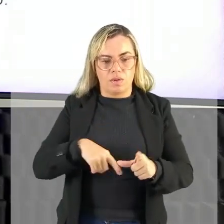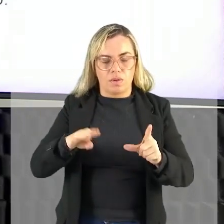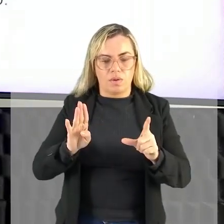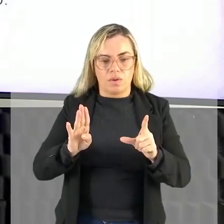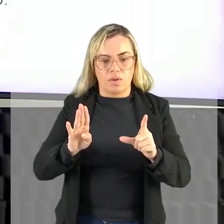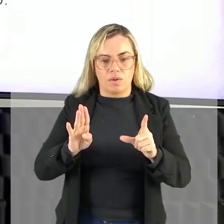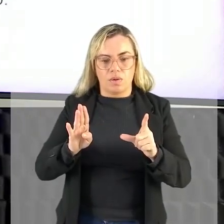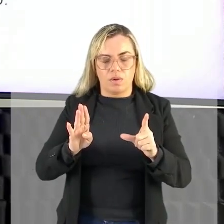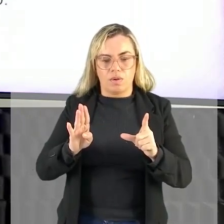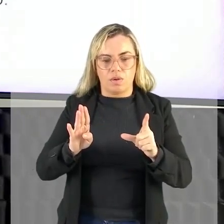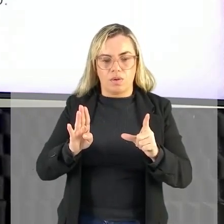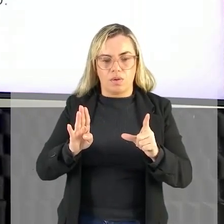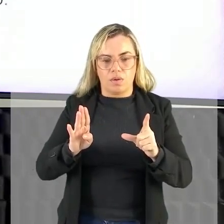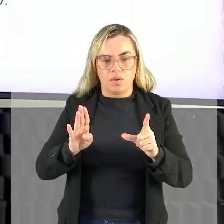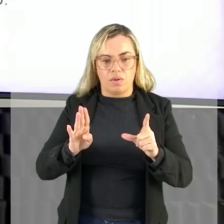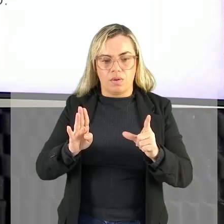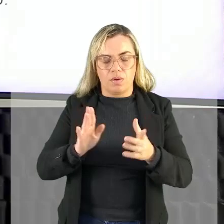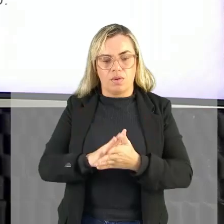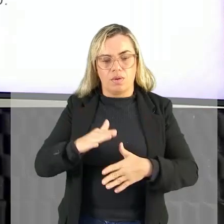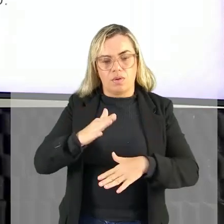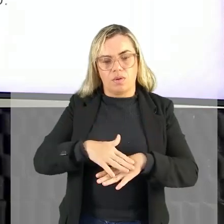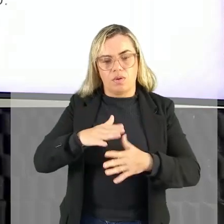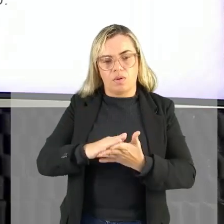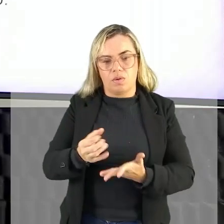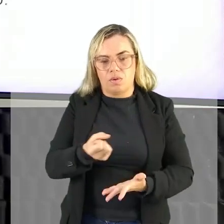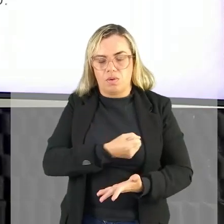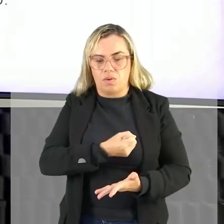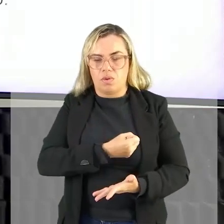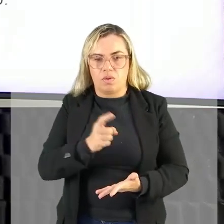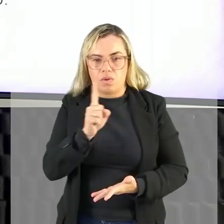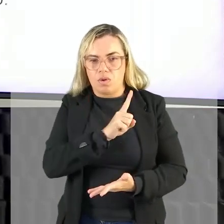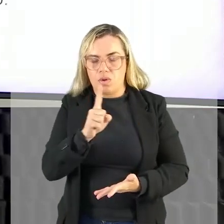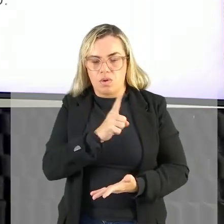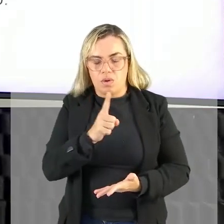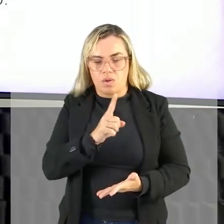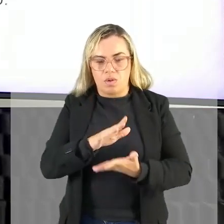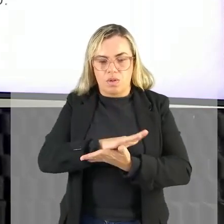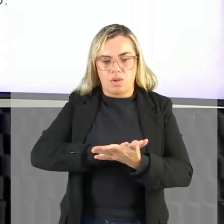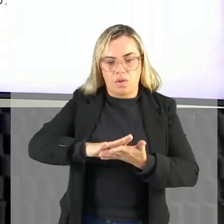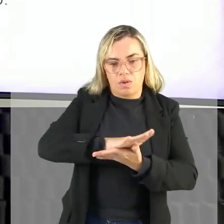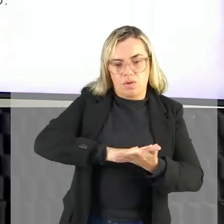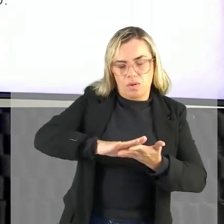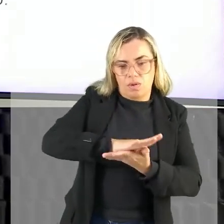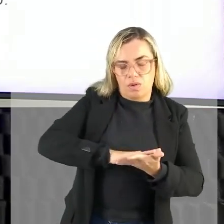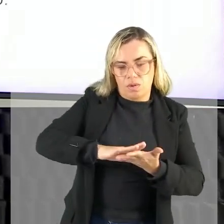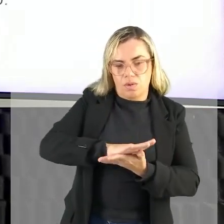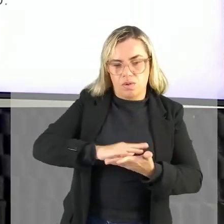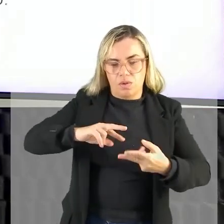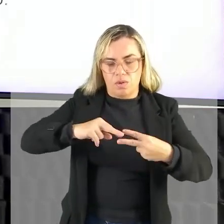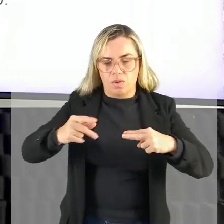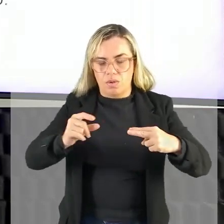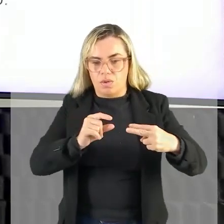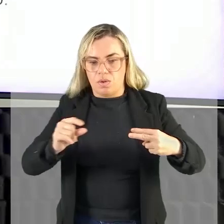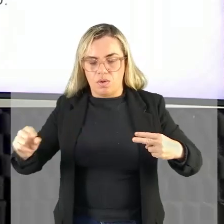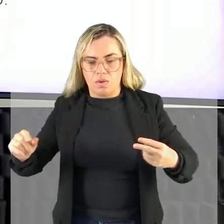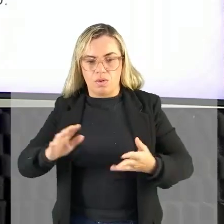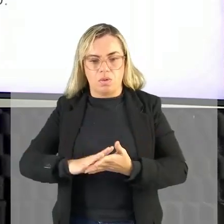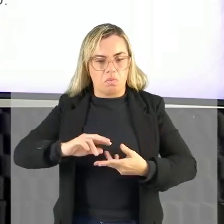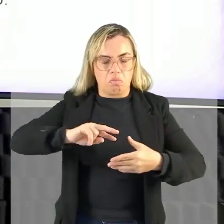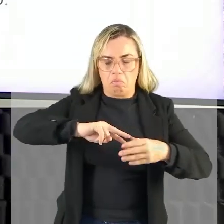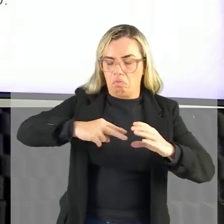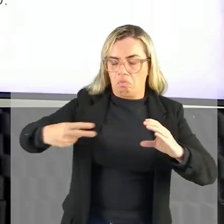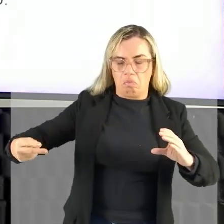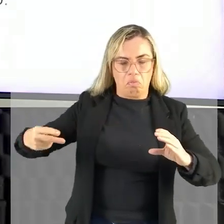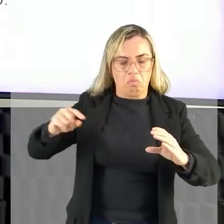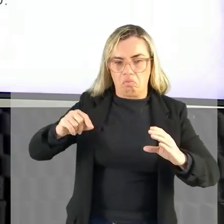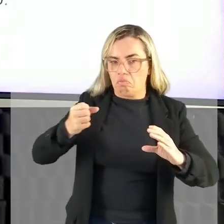Numérica do tipo euploidia, mais uma vez, não mexeu no número de nada. Não mexeu no número de gene, não mexeu no número de